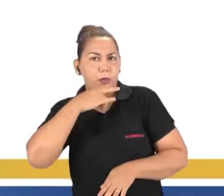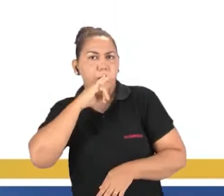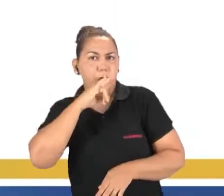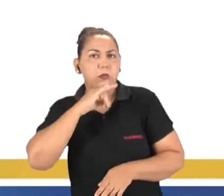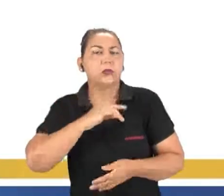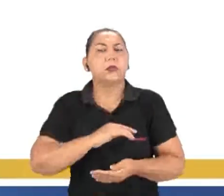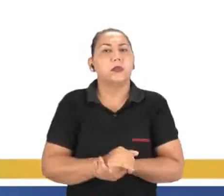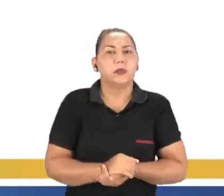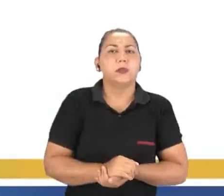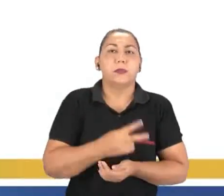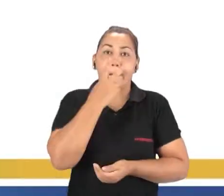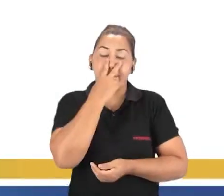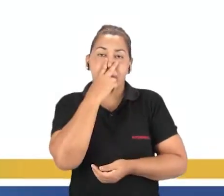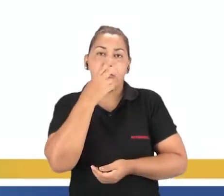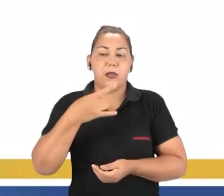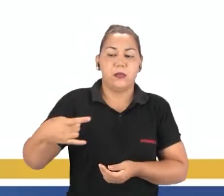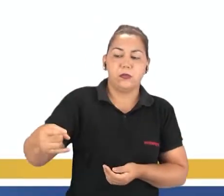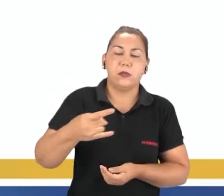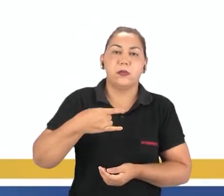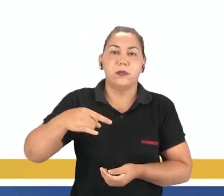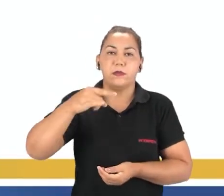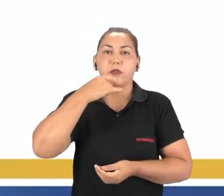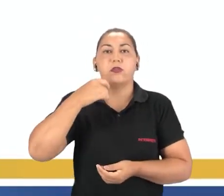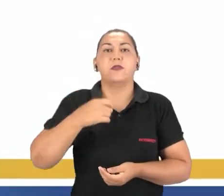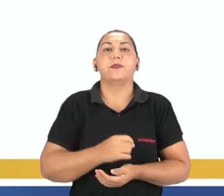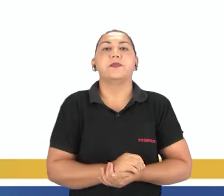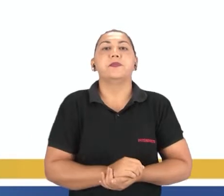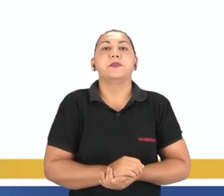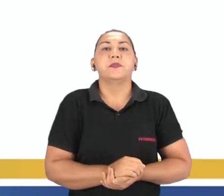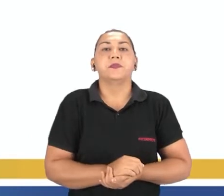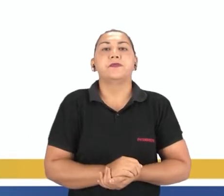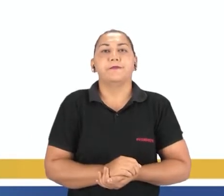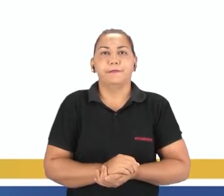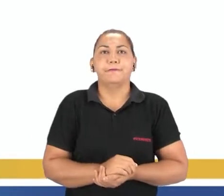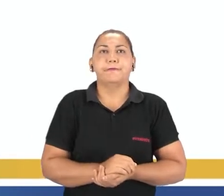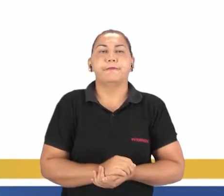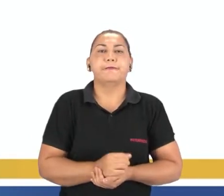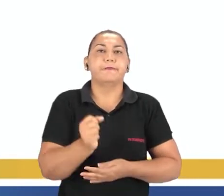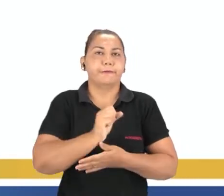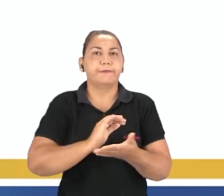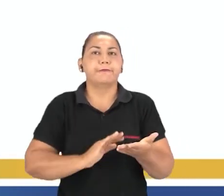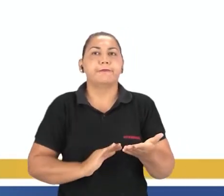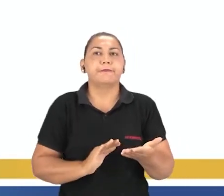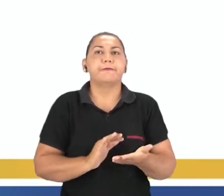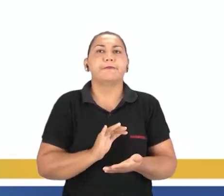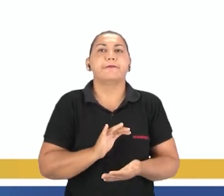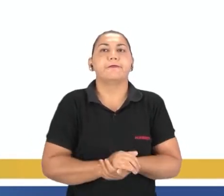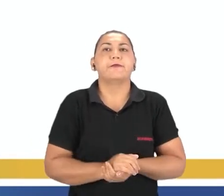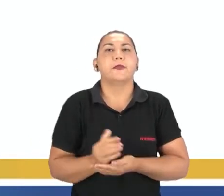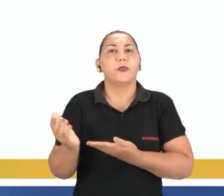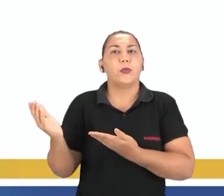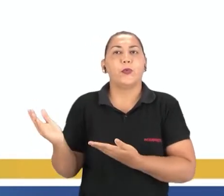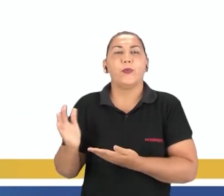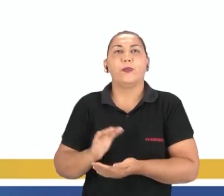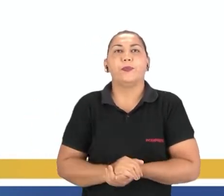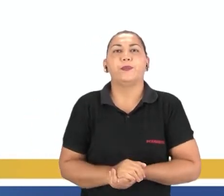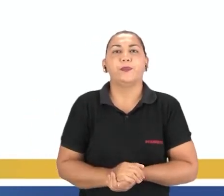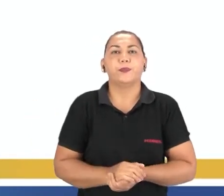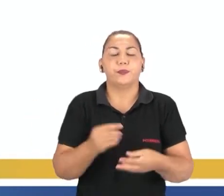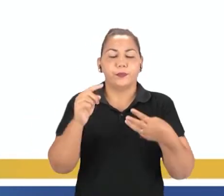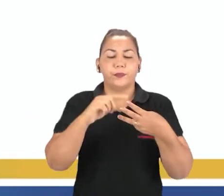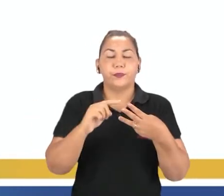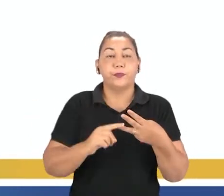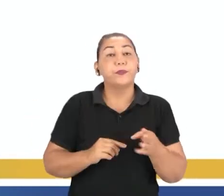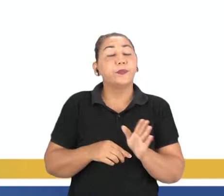alcoólica. Então, pessoal, chegando no momento aqui da nossa atividade, nós vamos ter aqui 3